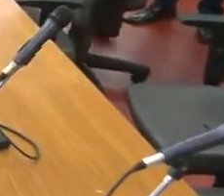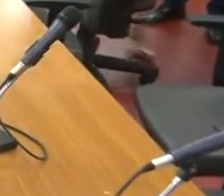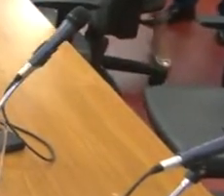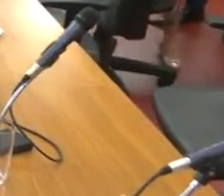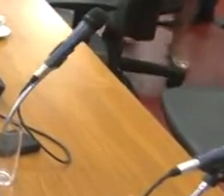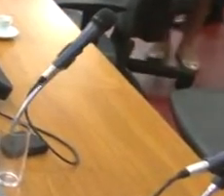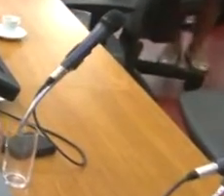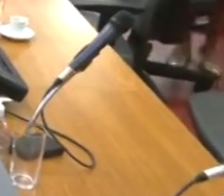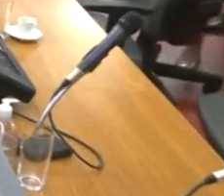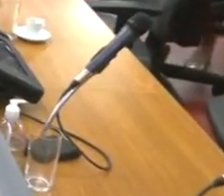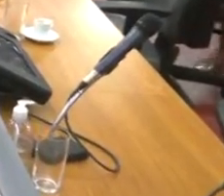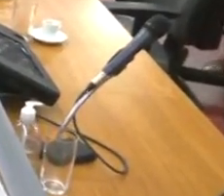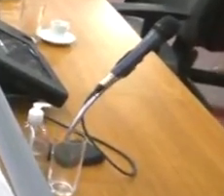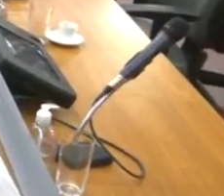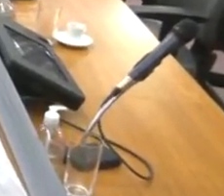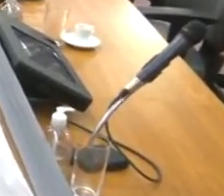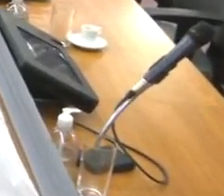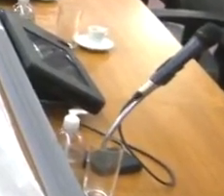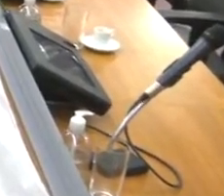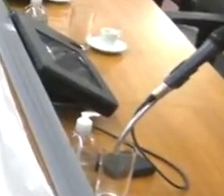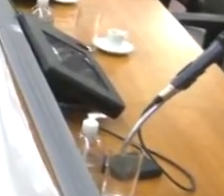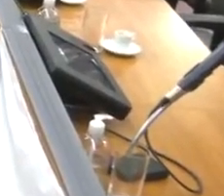E aí